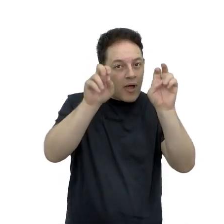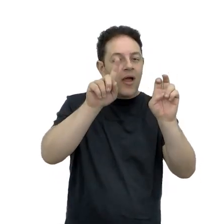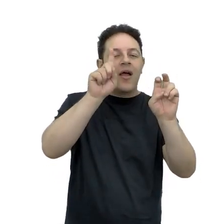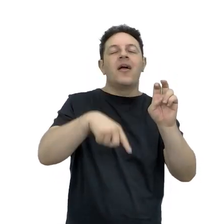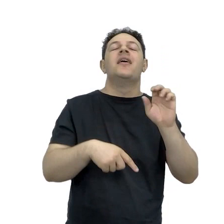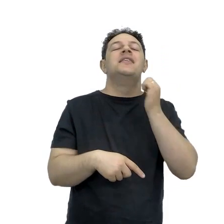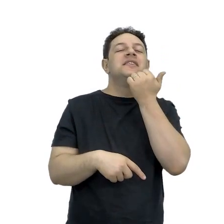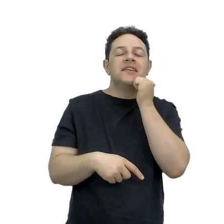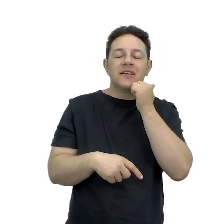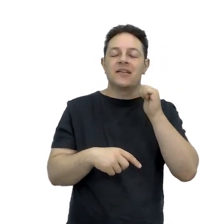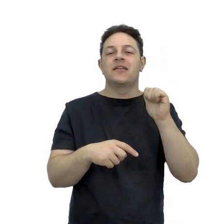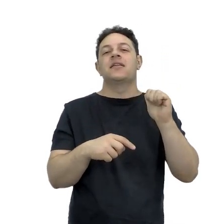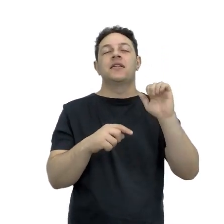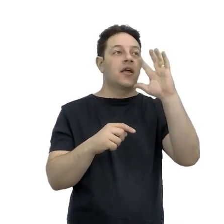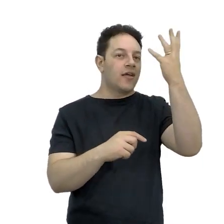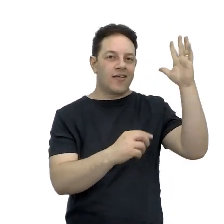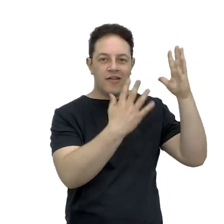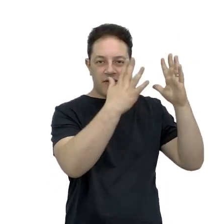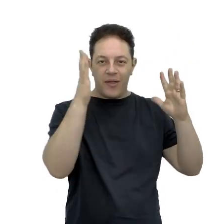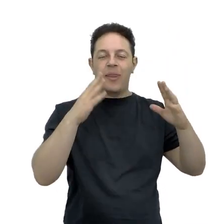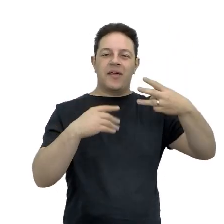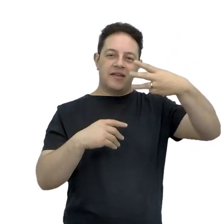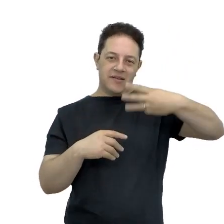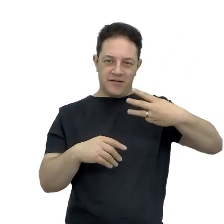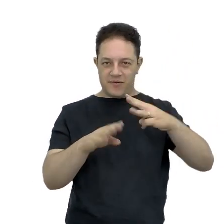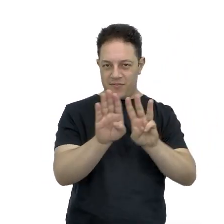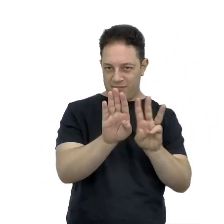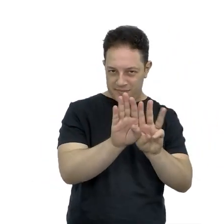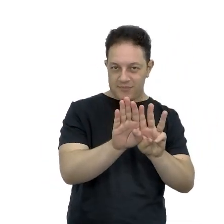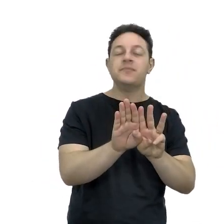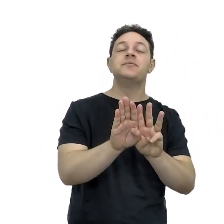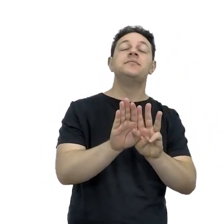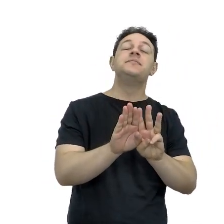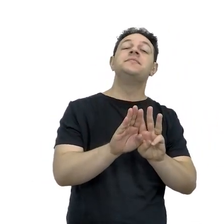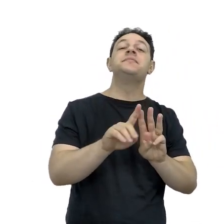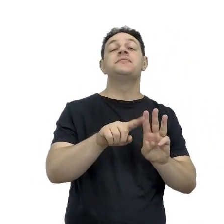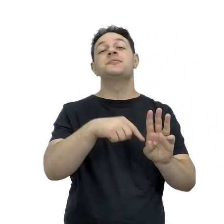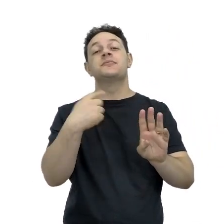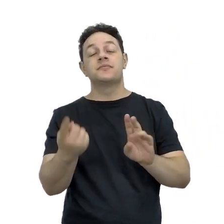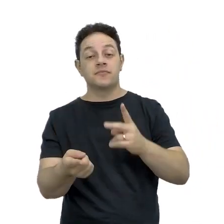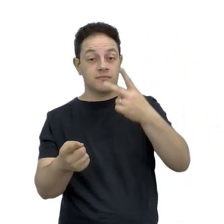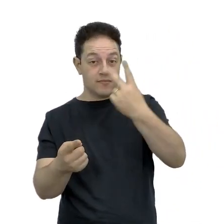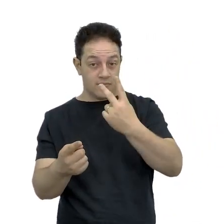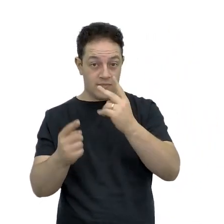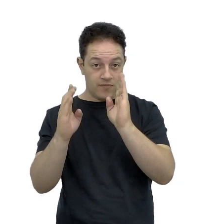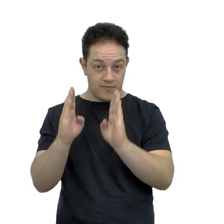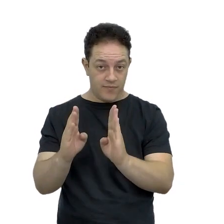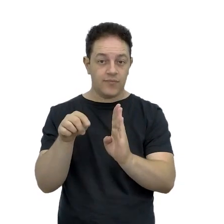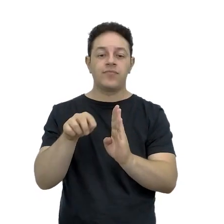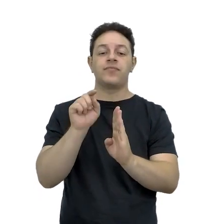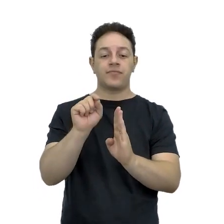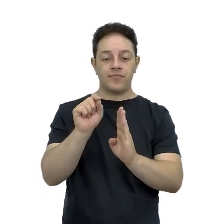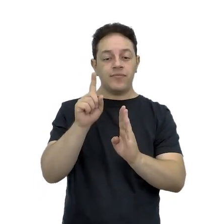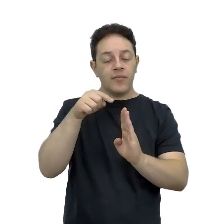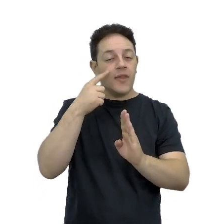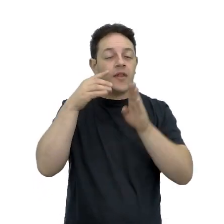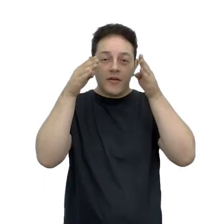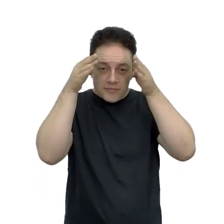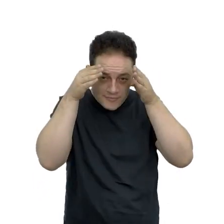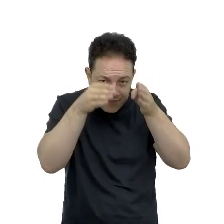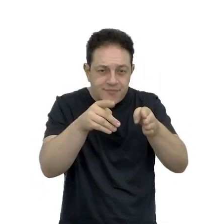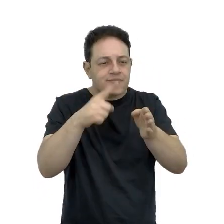no terceiro bimestre. O segundo momento, onde a gente vai focar na sequência